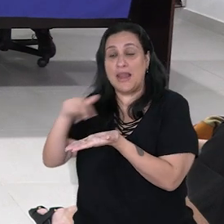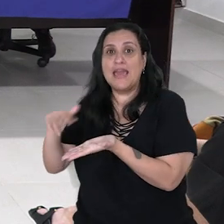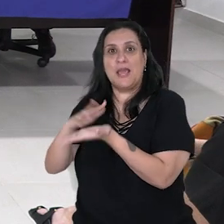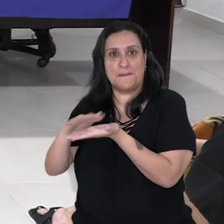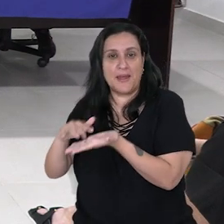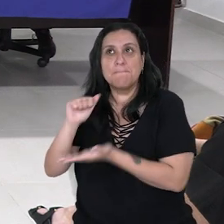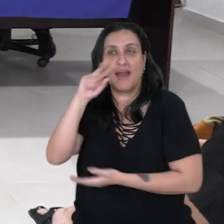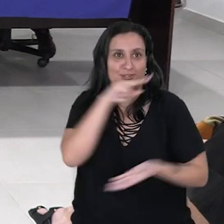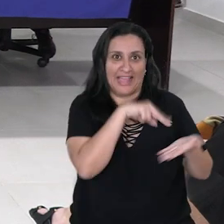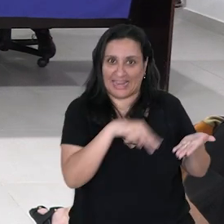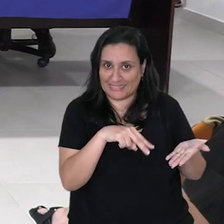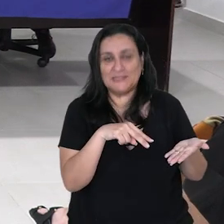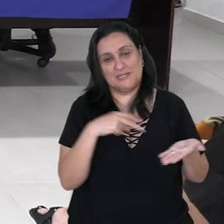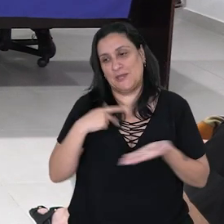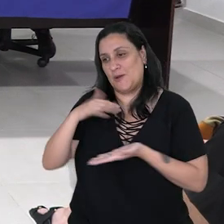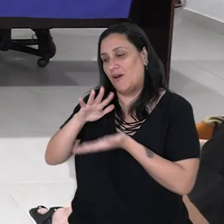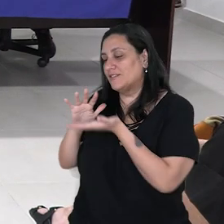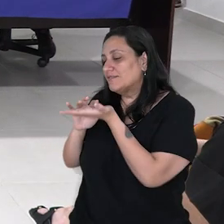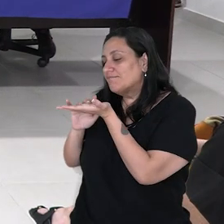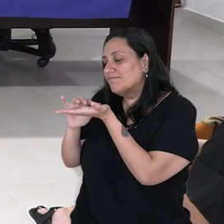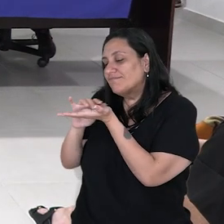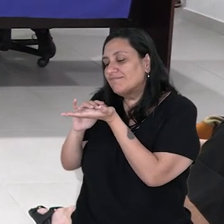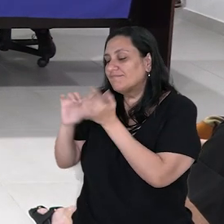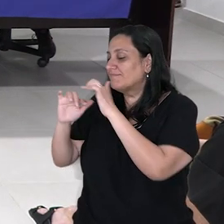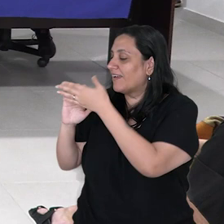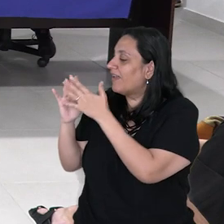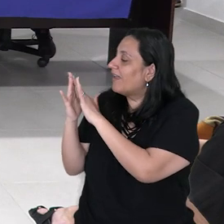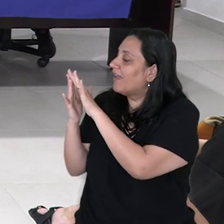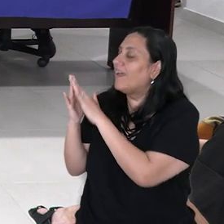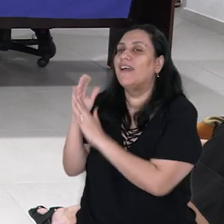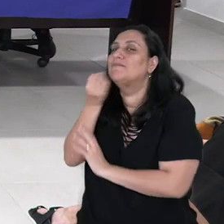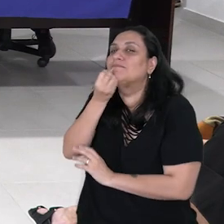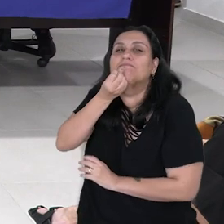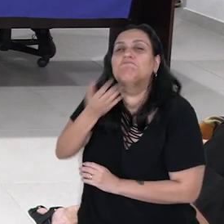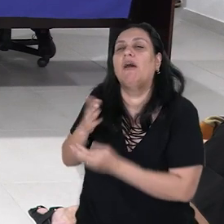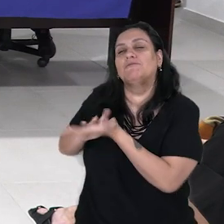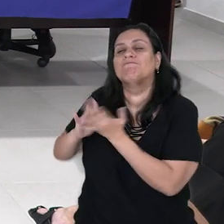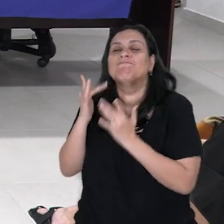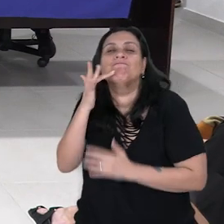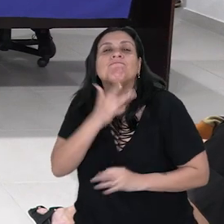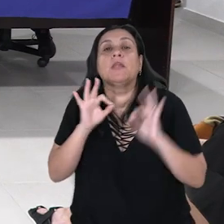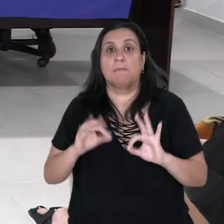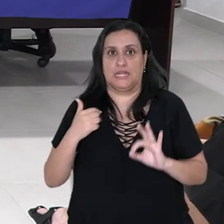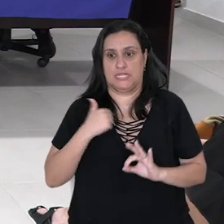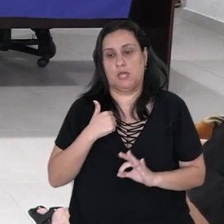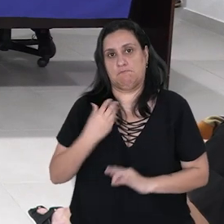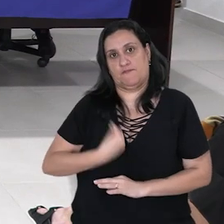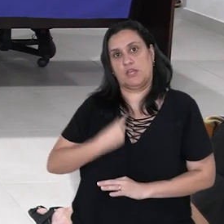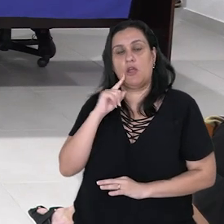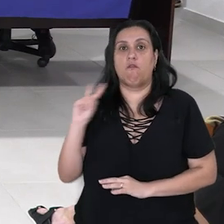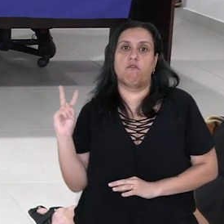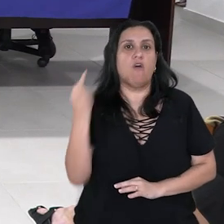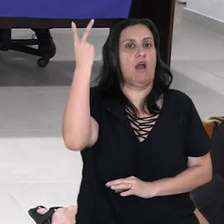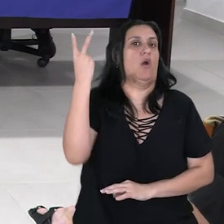mas com os olhos, não com a ponta dos dedos, né? Não tenho essa autonomia. Mas, assim, eu, em particular, eu